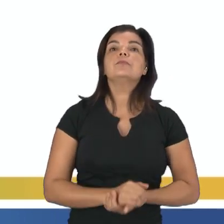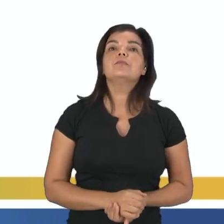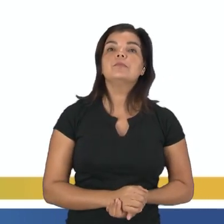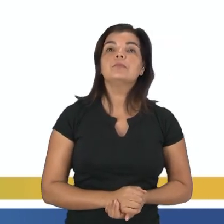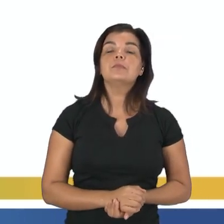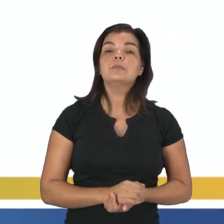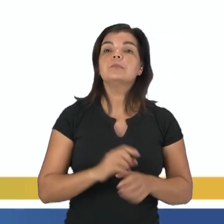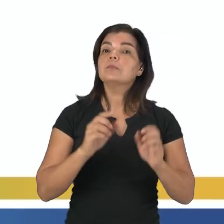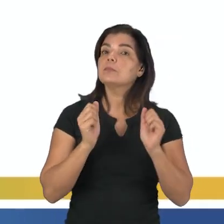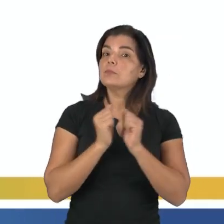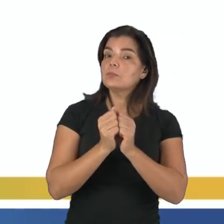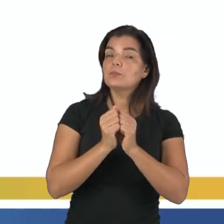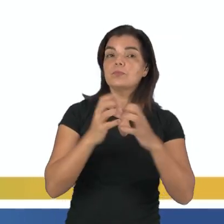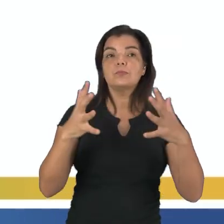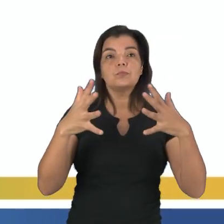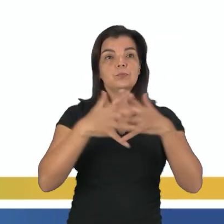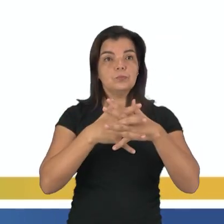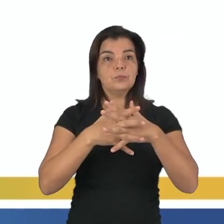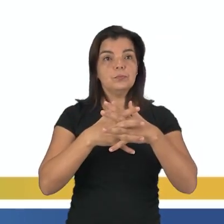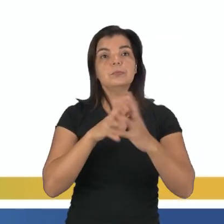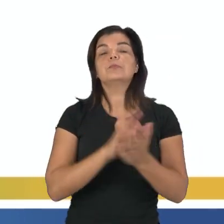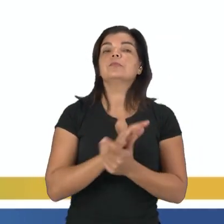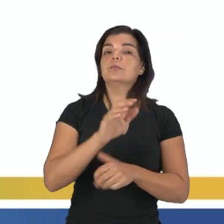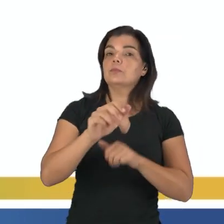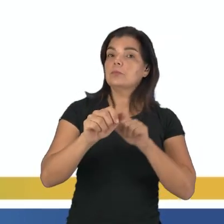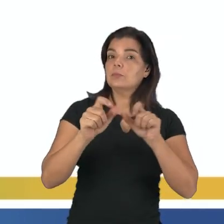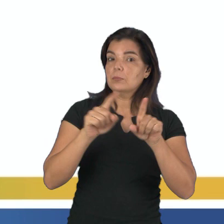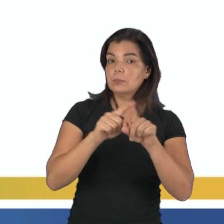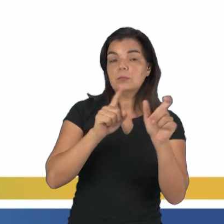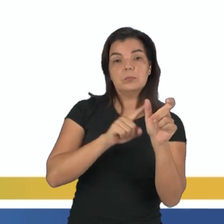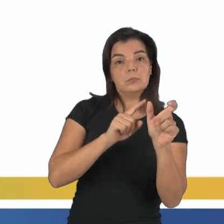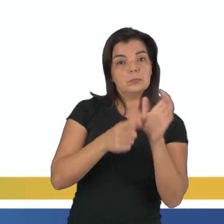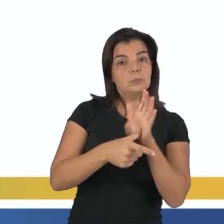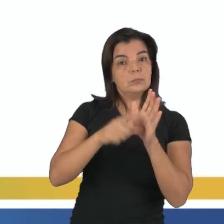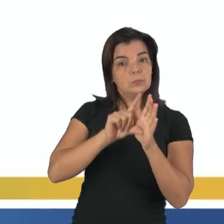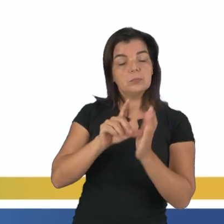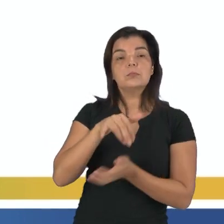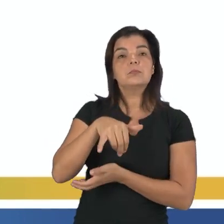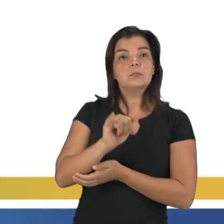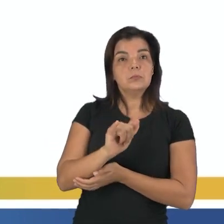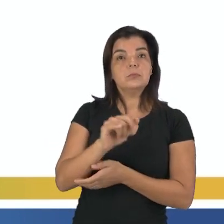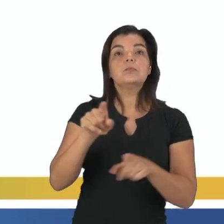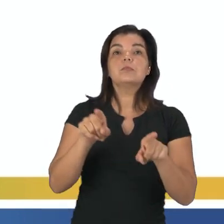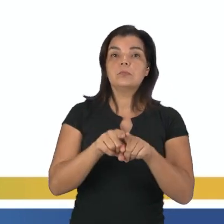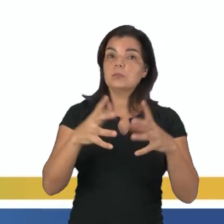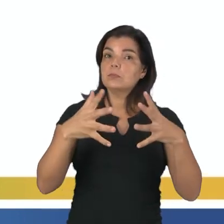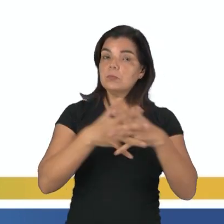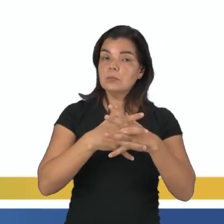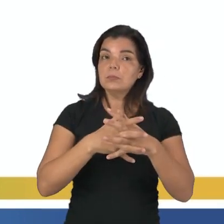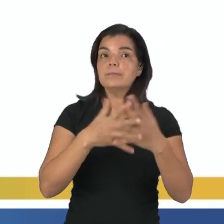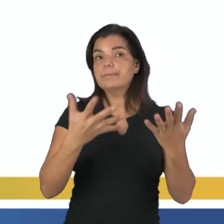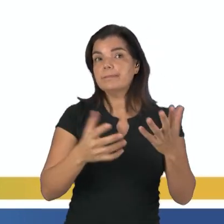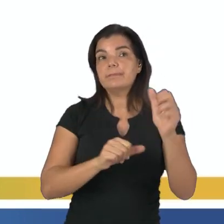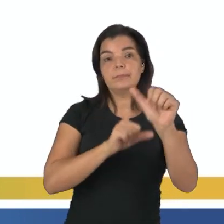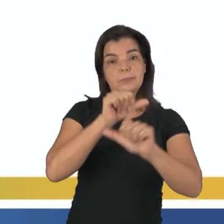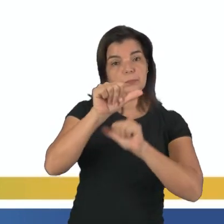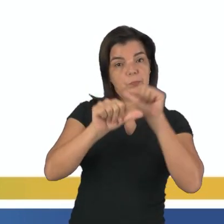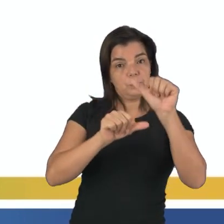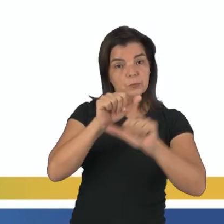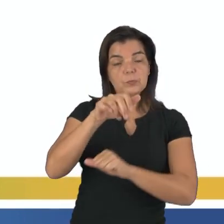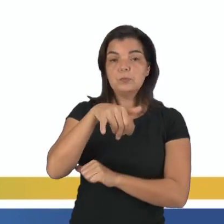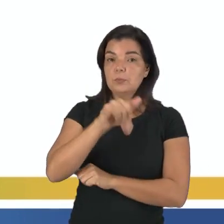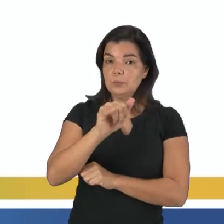Y, mas que é precedido de consoante, ou seja, a letra que vem antes do Y é uma consoante. Nesse caso, você